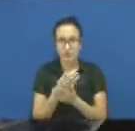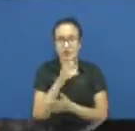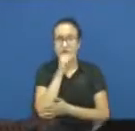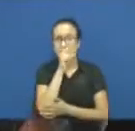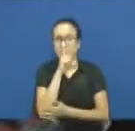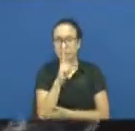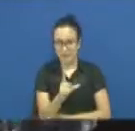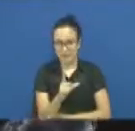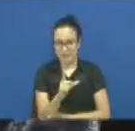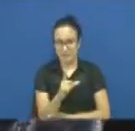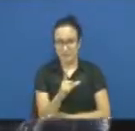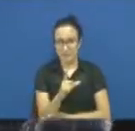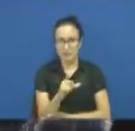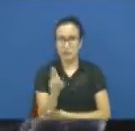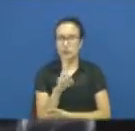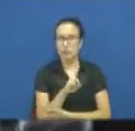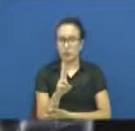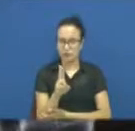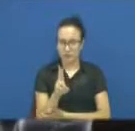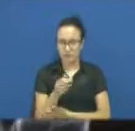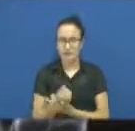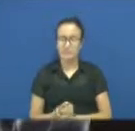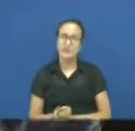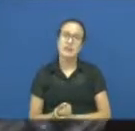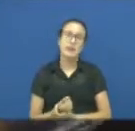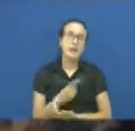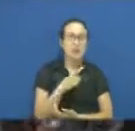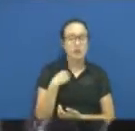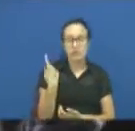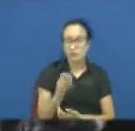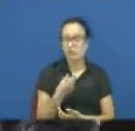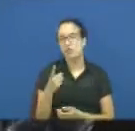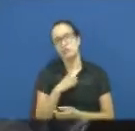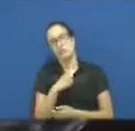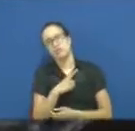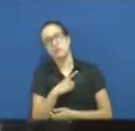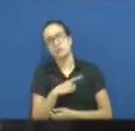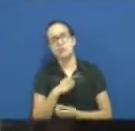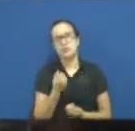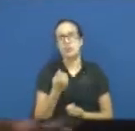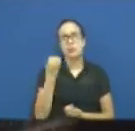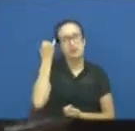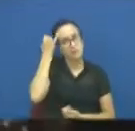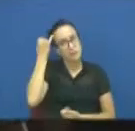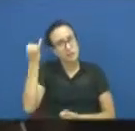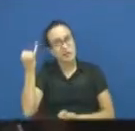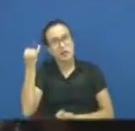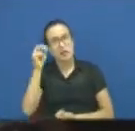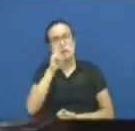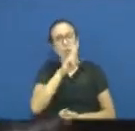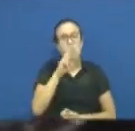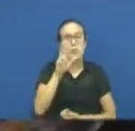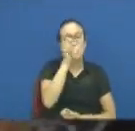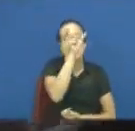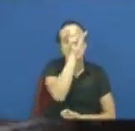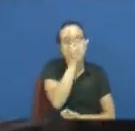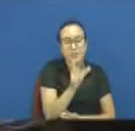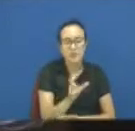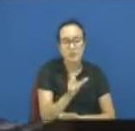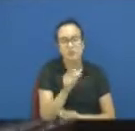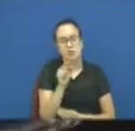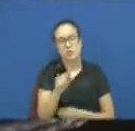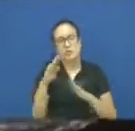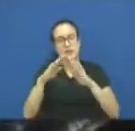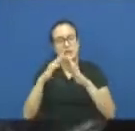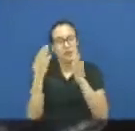Limeira. Nós tínhamos um projeto no sentido de propor lá um nome de uma pessoa para a escola. Mas quase